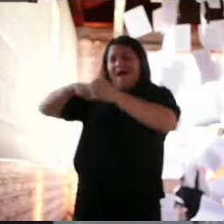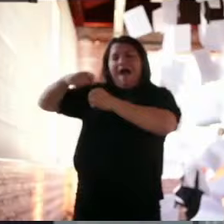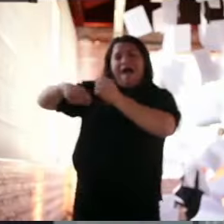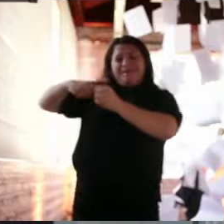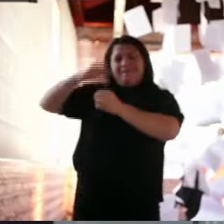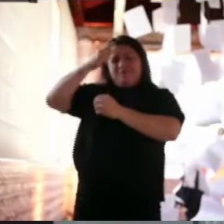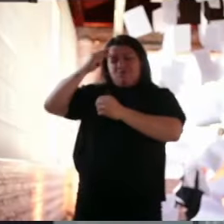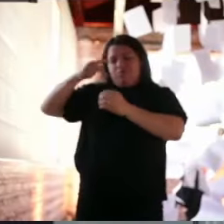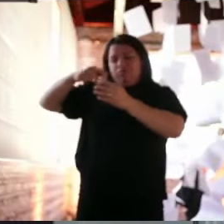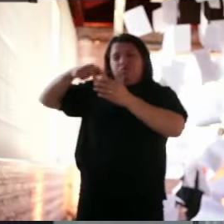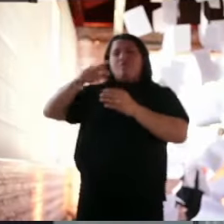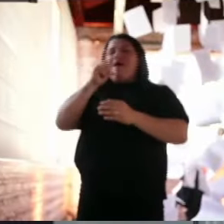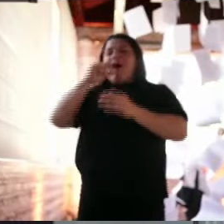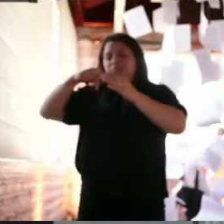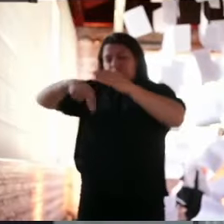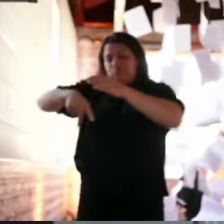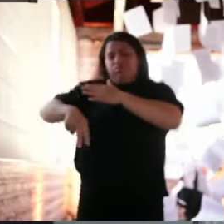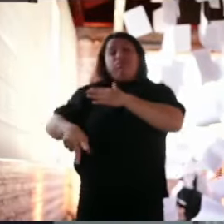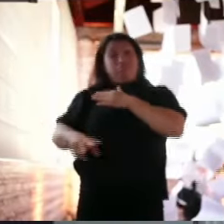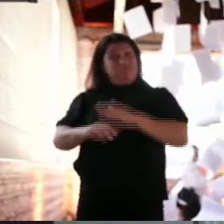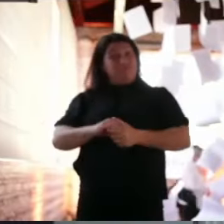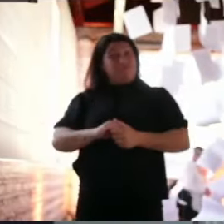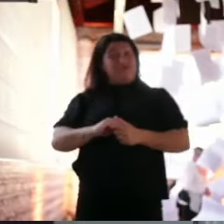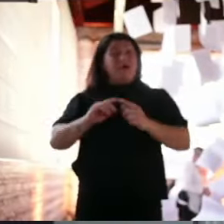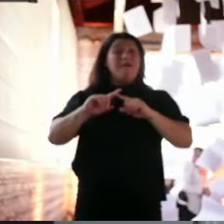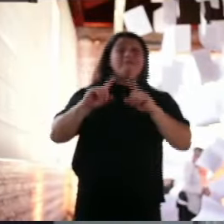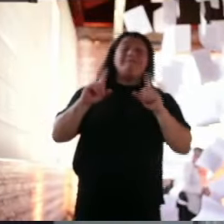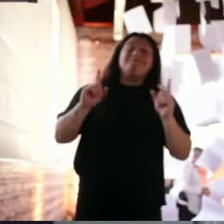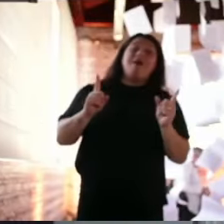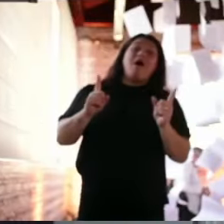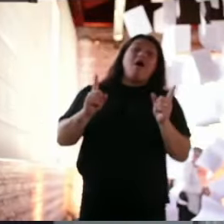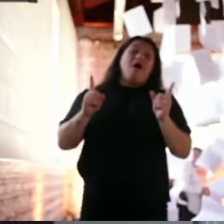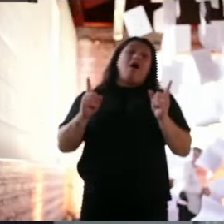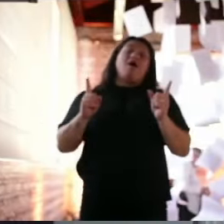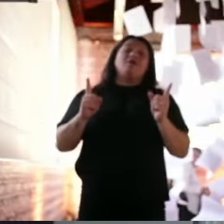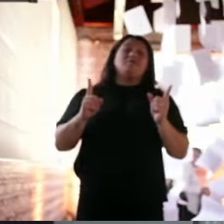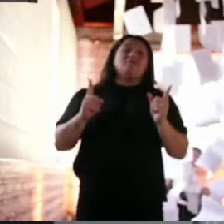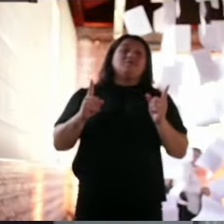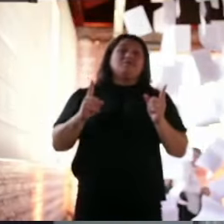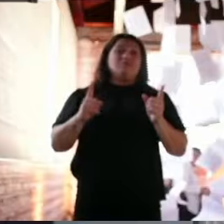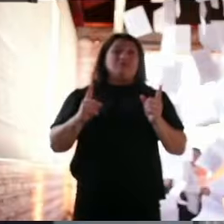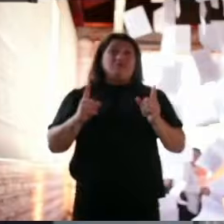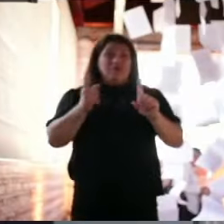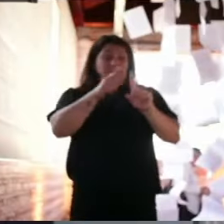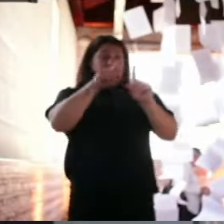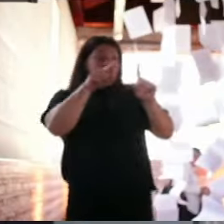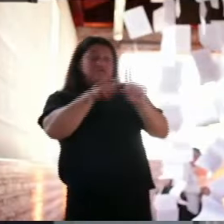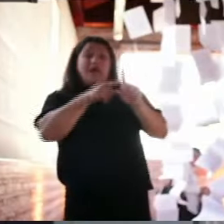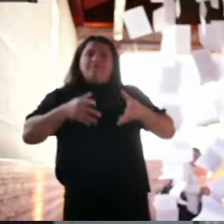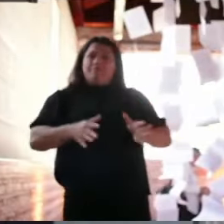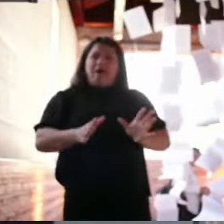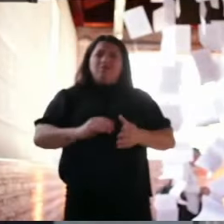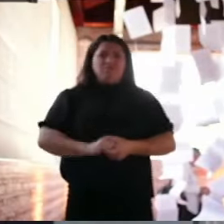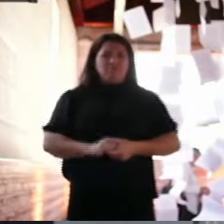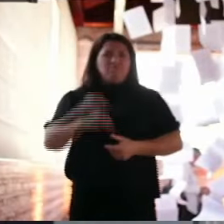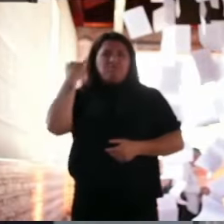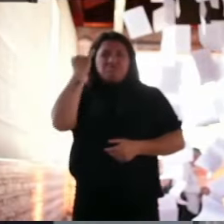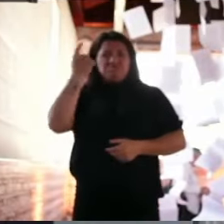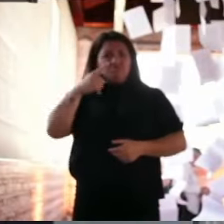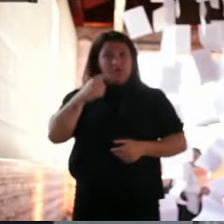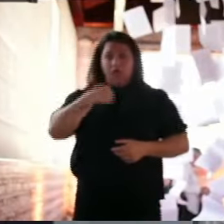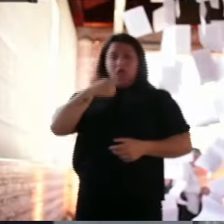só as mulheres Tá mas Vera e já está e parir não vale nada bom eu já